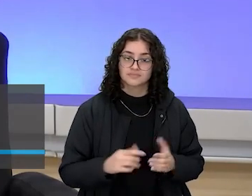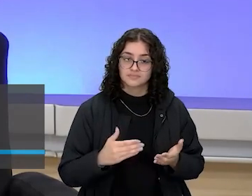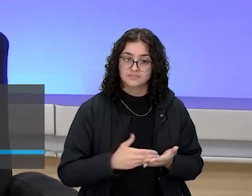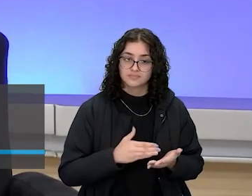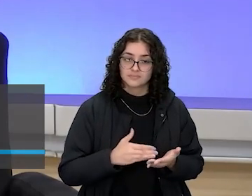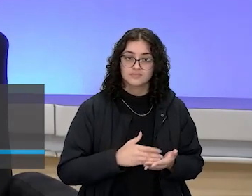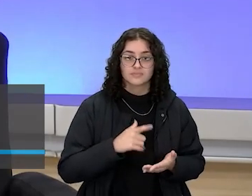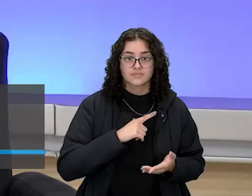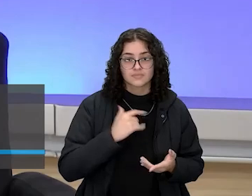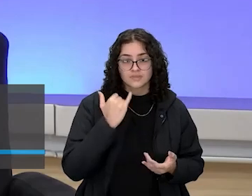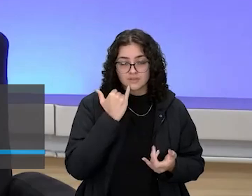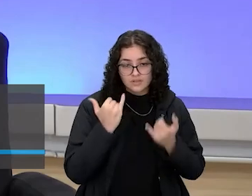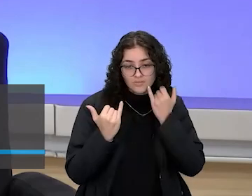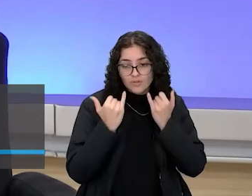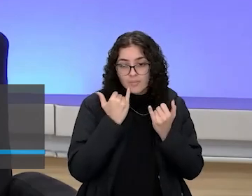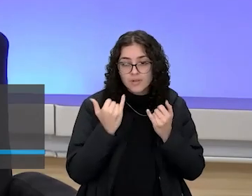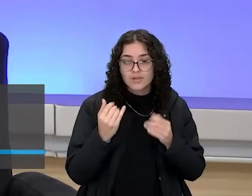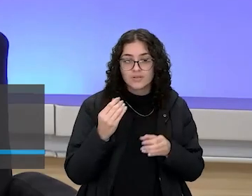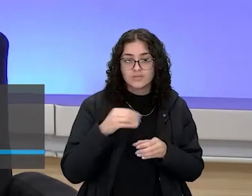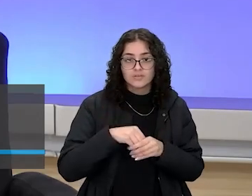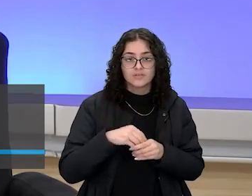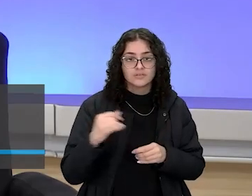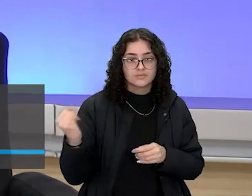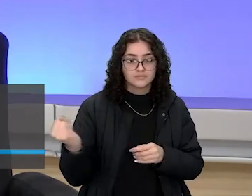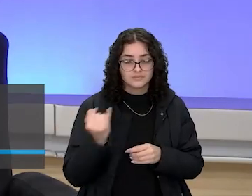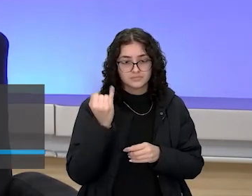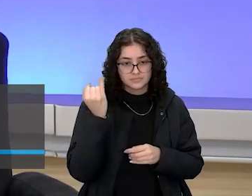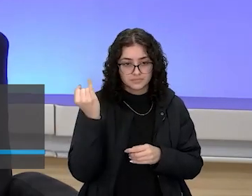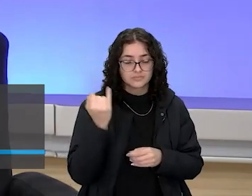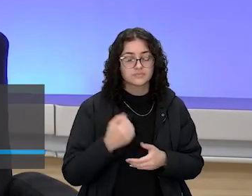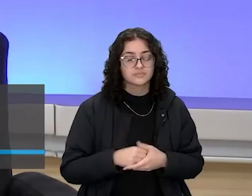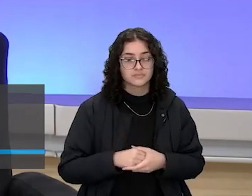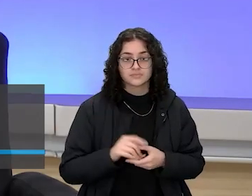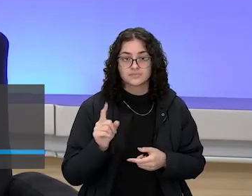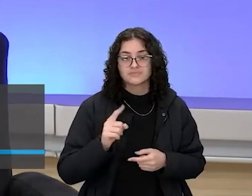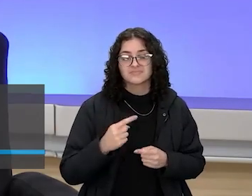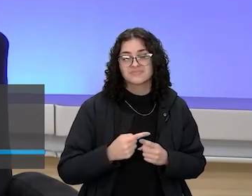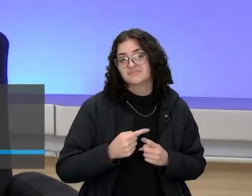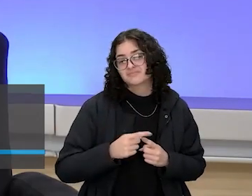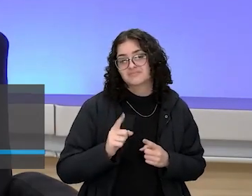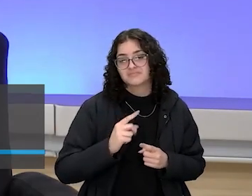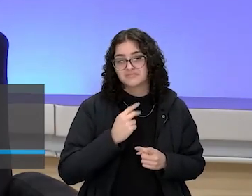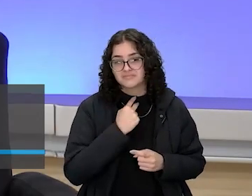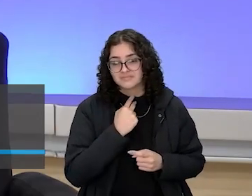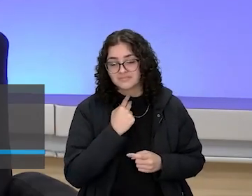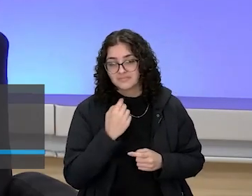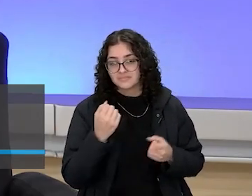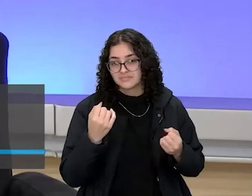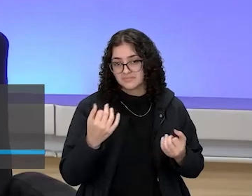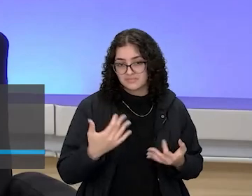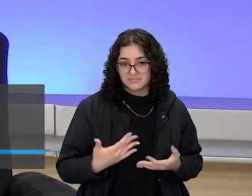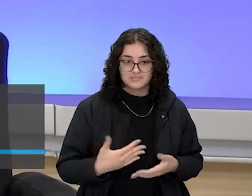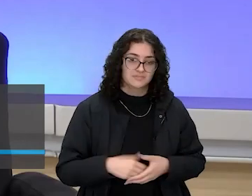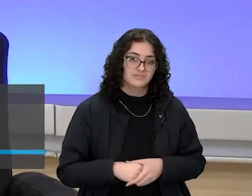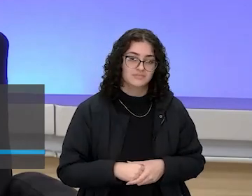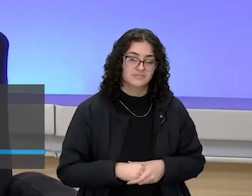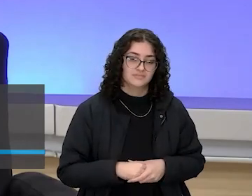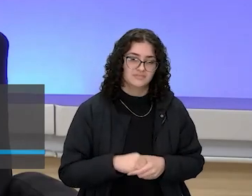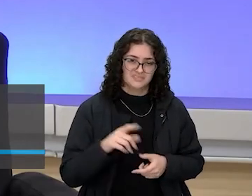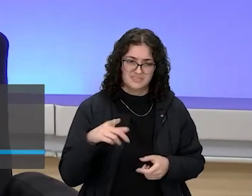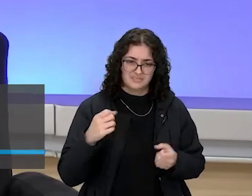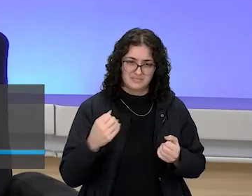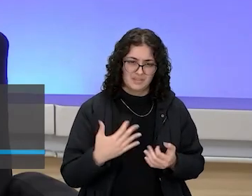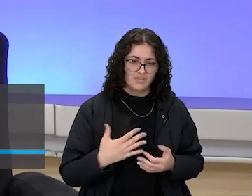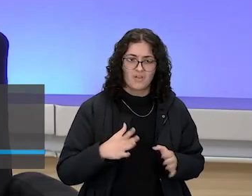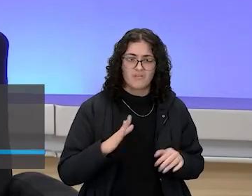trazer informações importantes. Então, não é porque ele não podia ter falado, o seu Antônio já não podia ter falado,